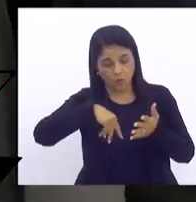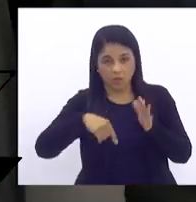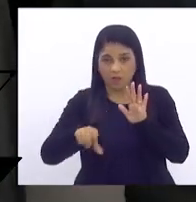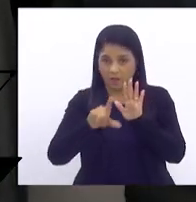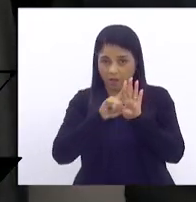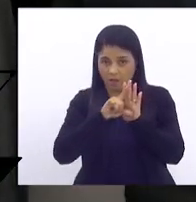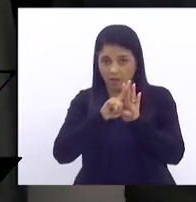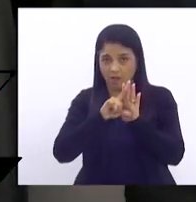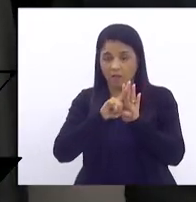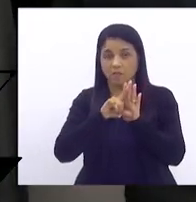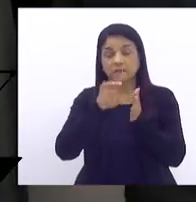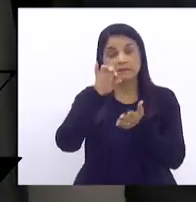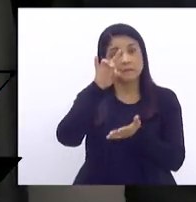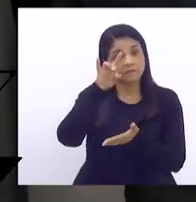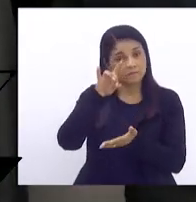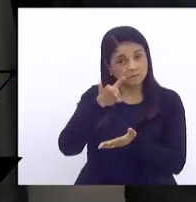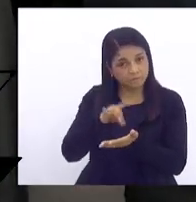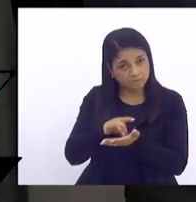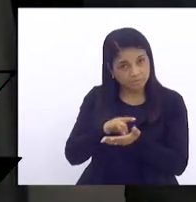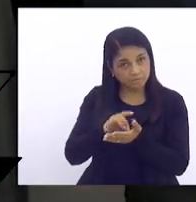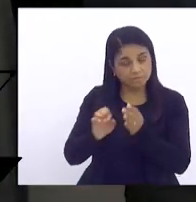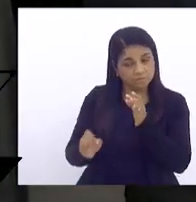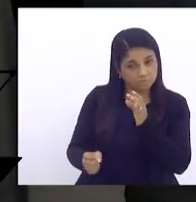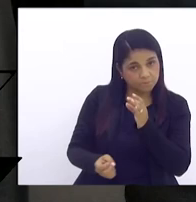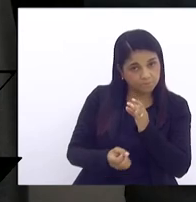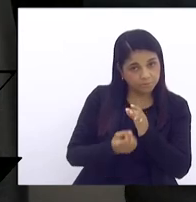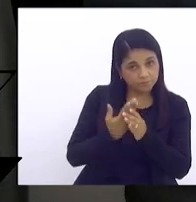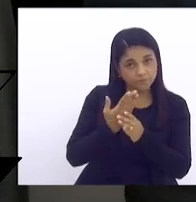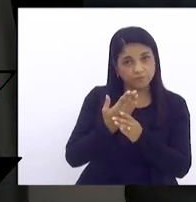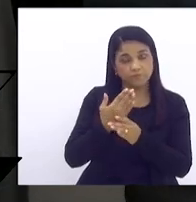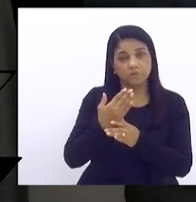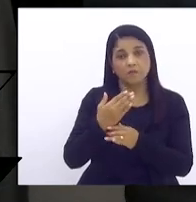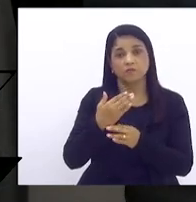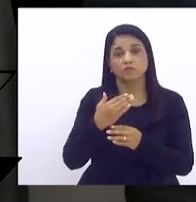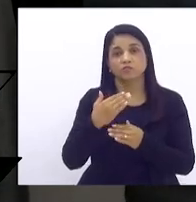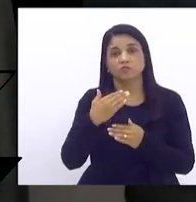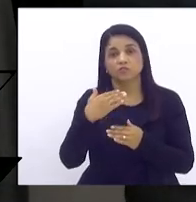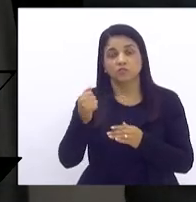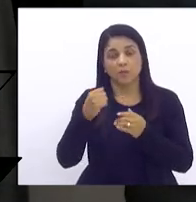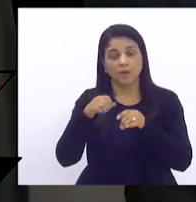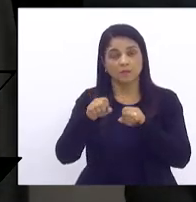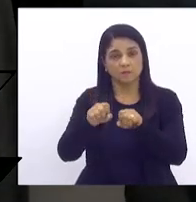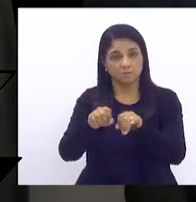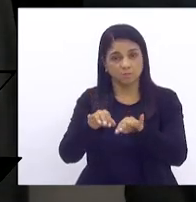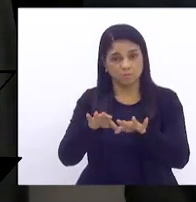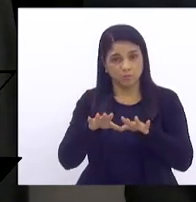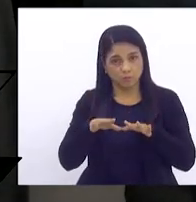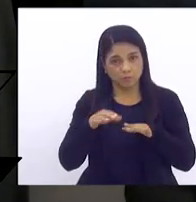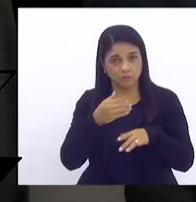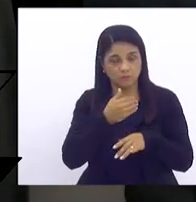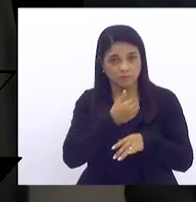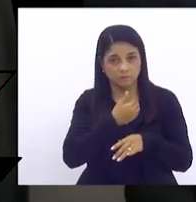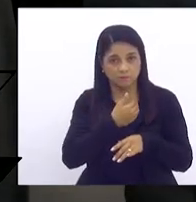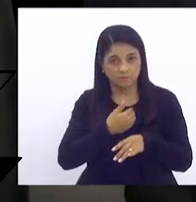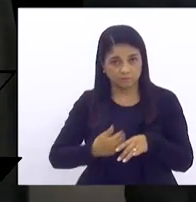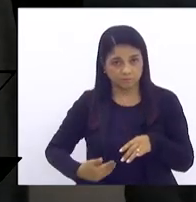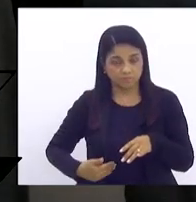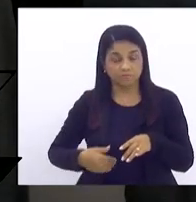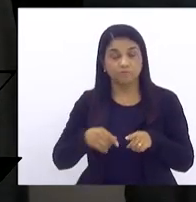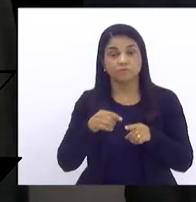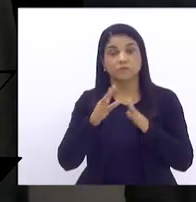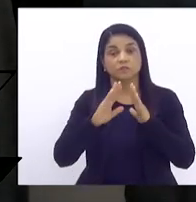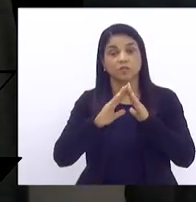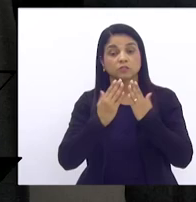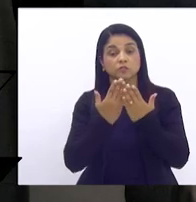Excelência, certo. Que, na verdade, cria uma chamada pública para as vagas das escolas, como que as vagas vão ser